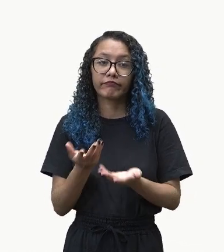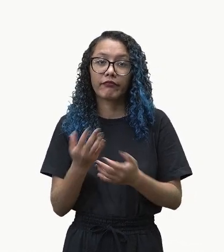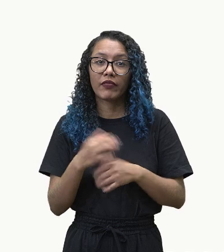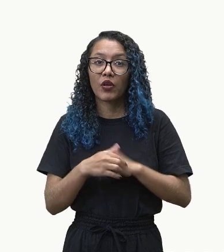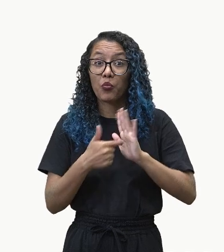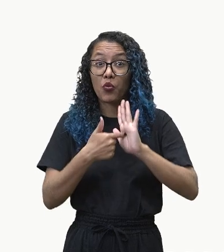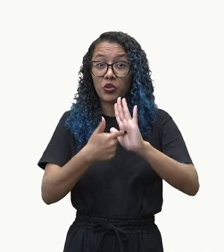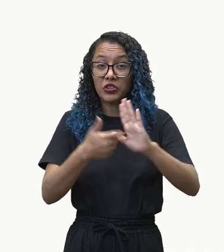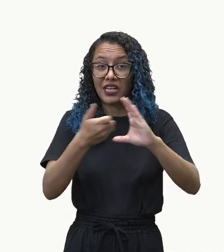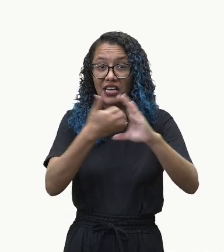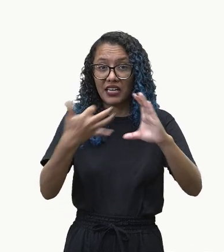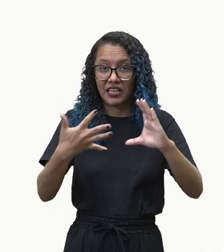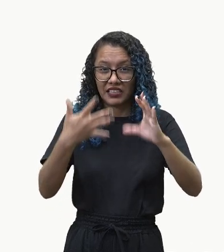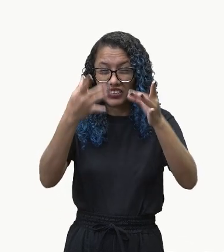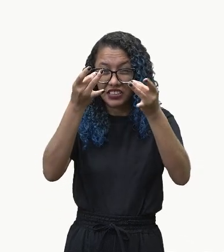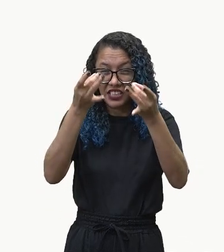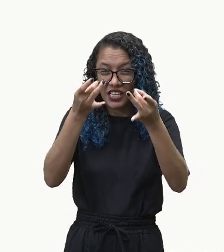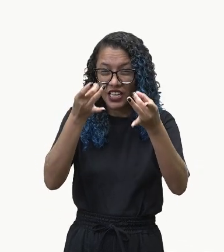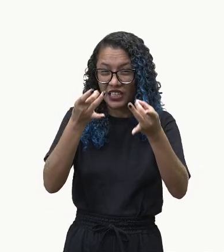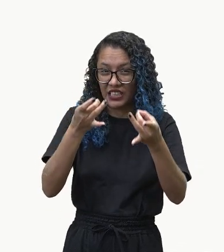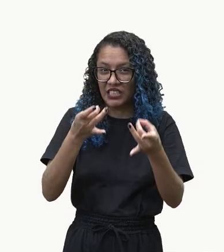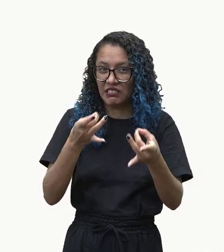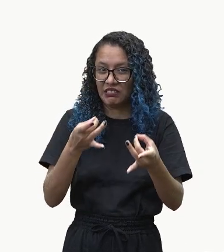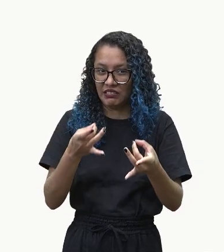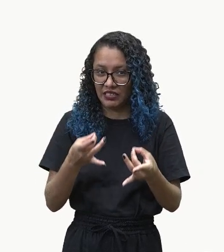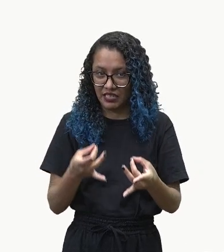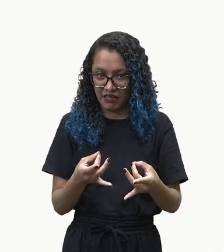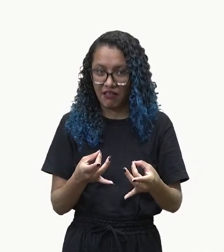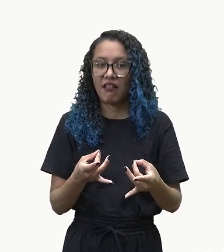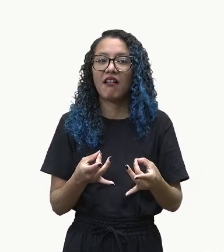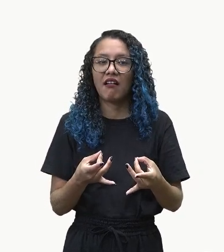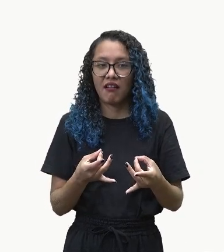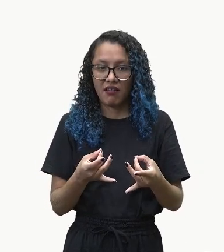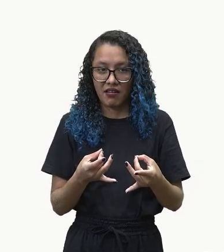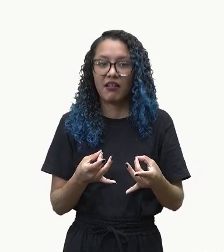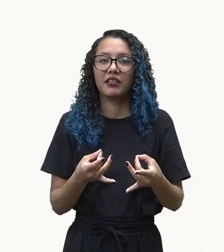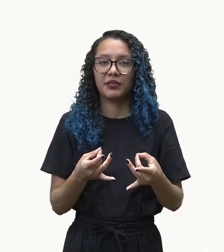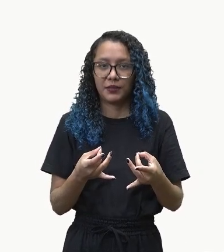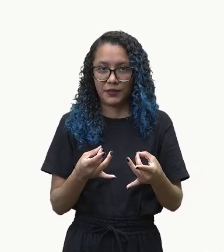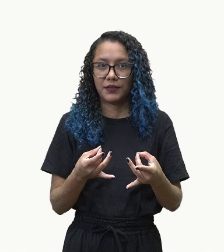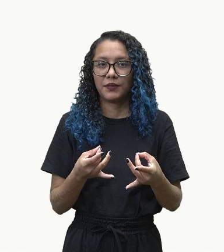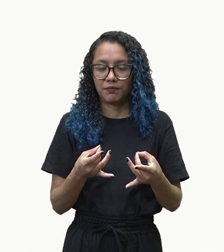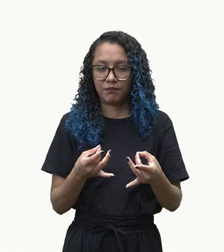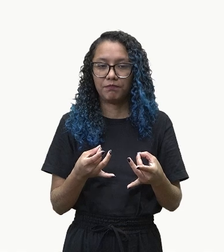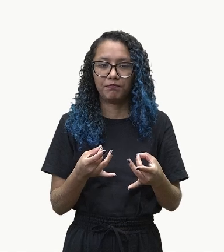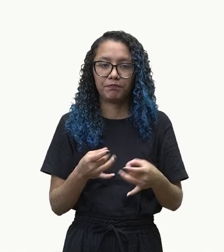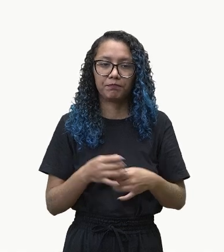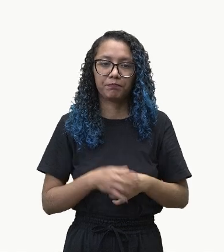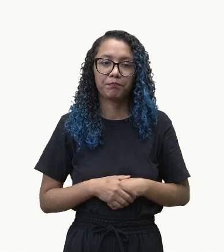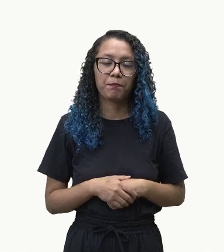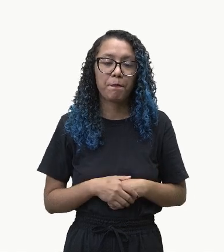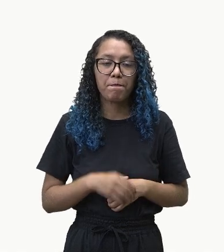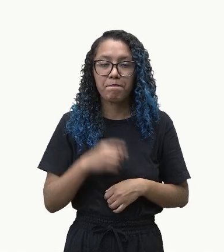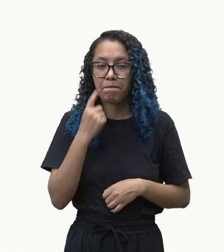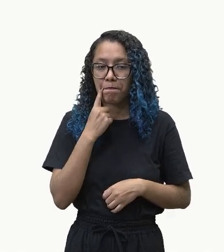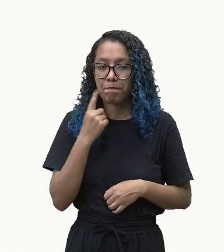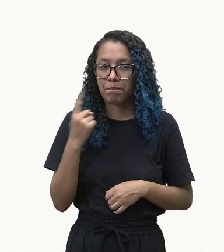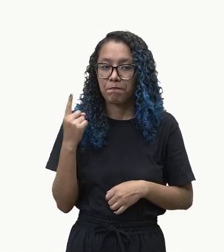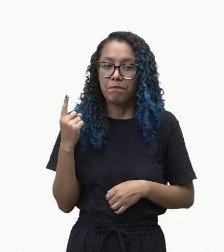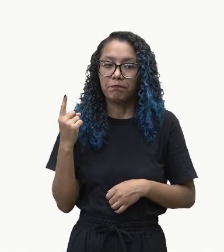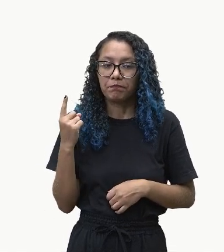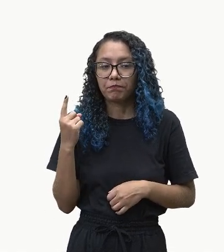maneira detalhada as características, rasgos